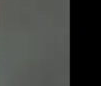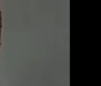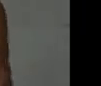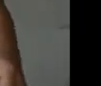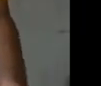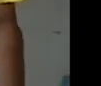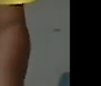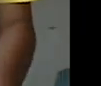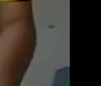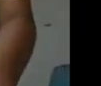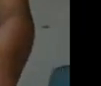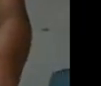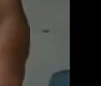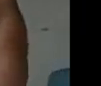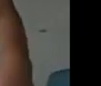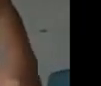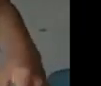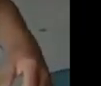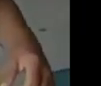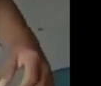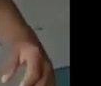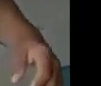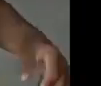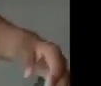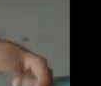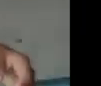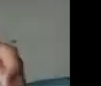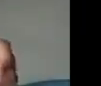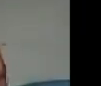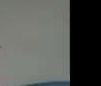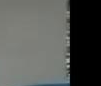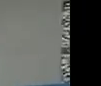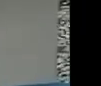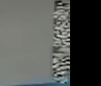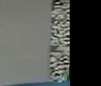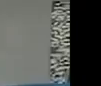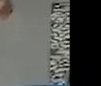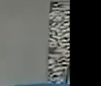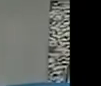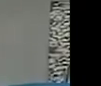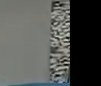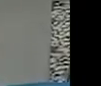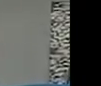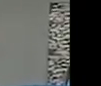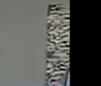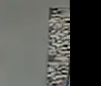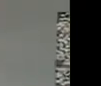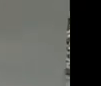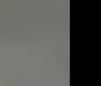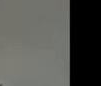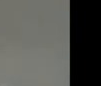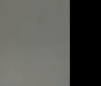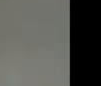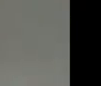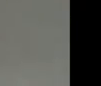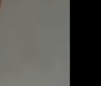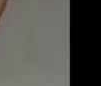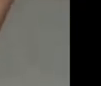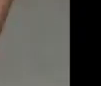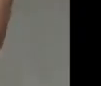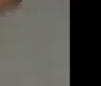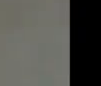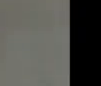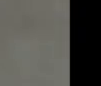grande, mergulha na cola com água e passa assim na parede com o pincel e aprega